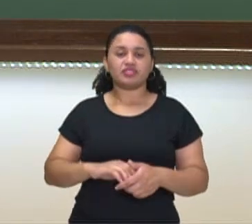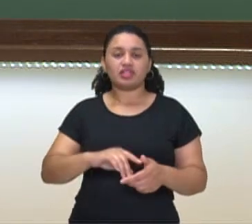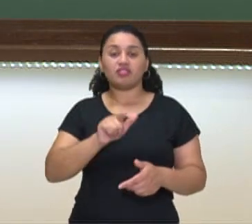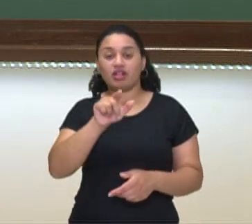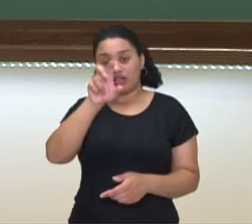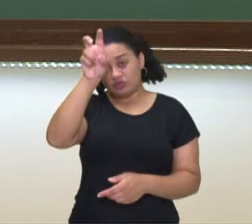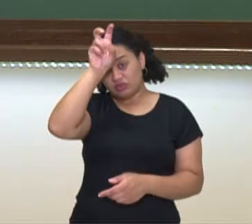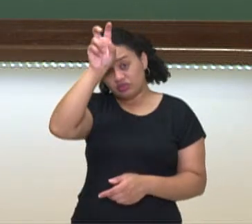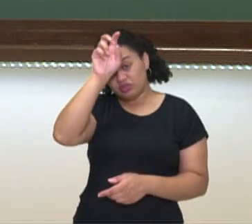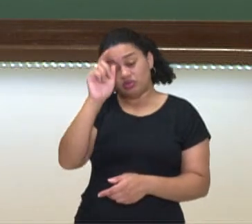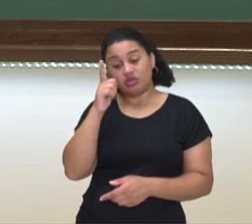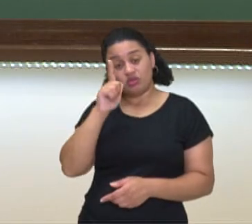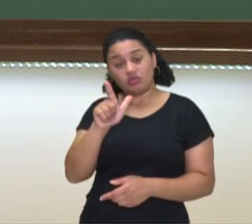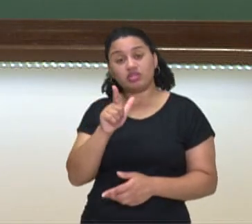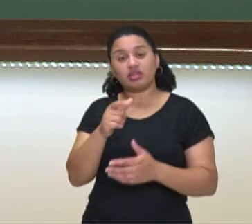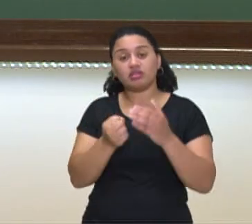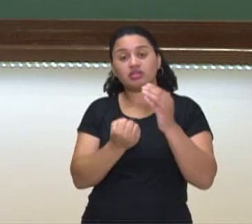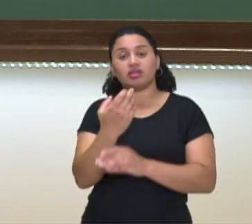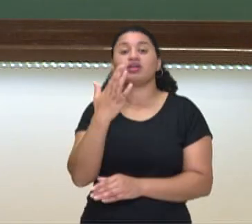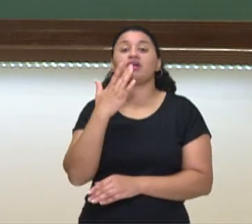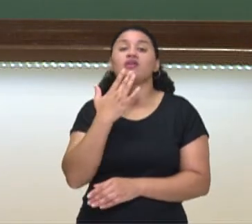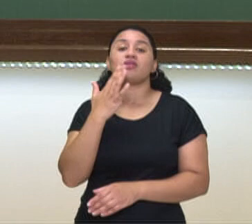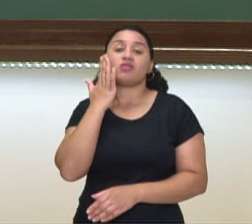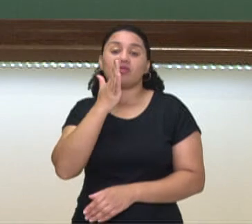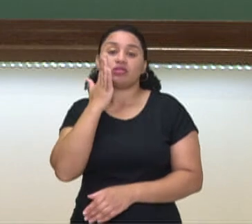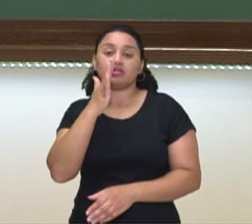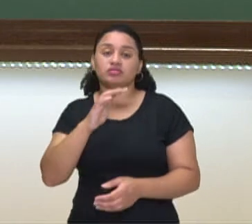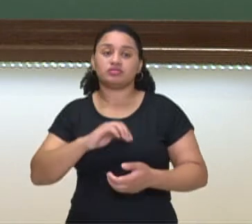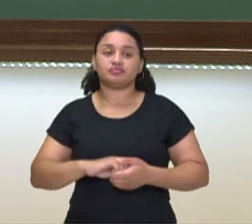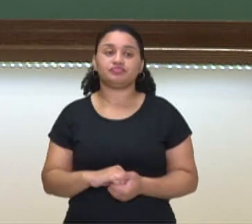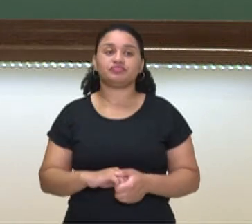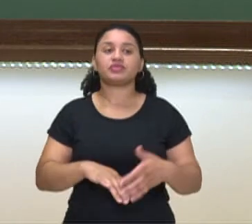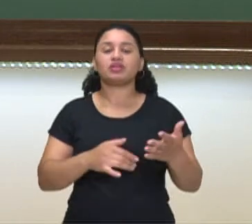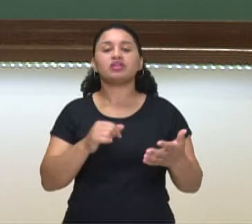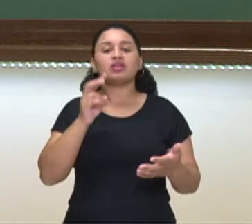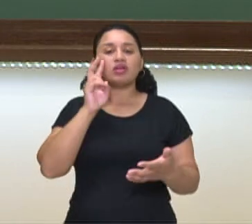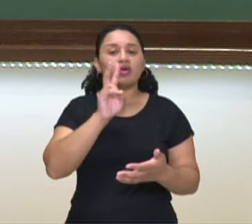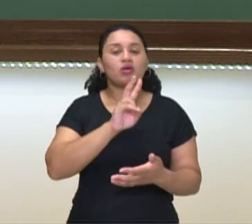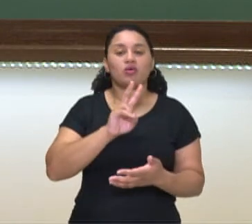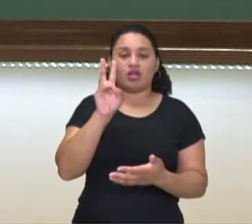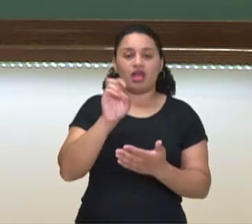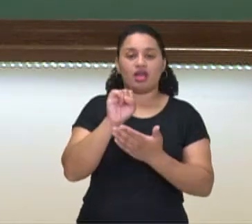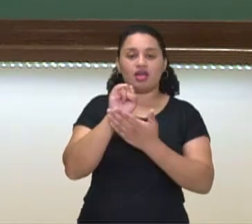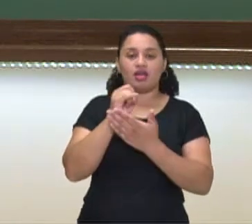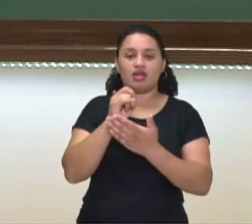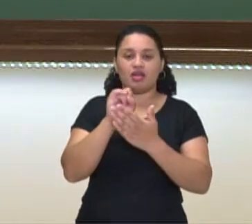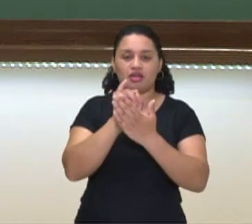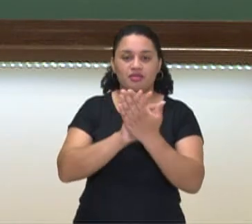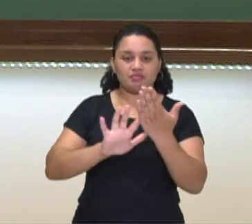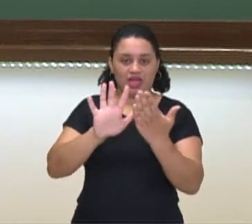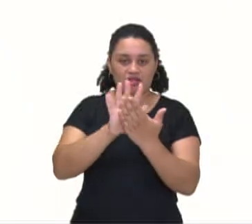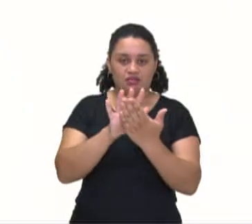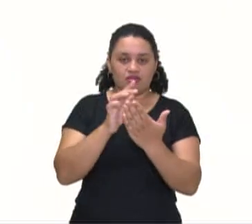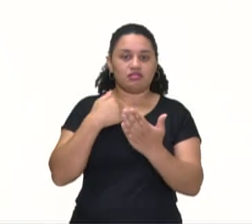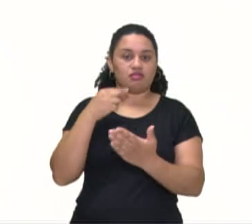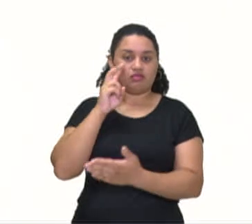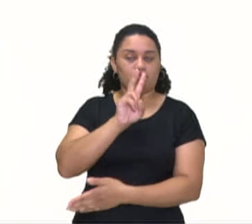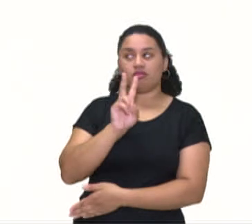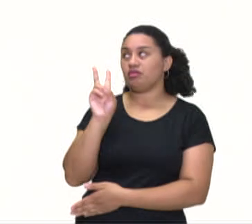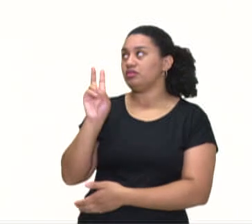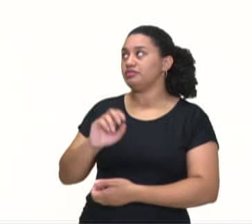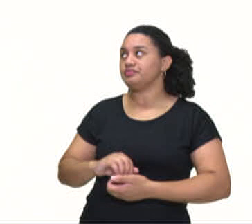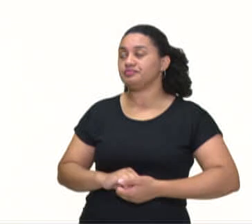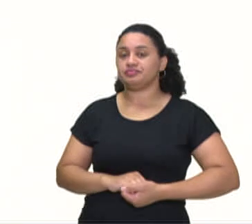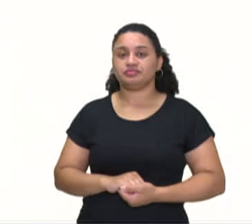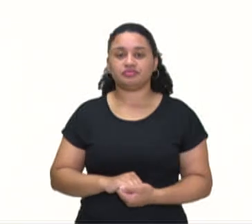pigmento azul, né? Dando uma olhadinha ali numa pintura egípcia, né, nós temos destacado a